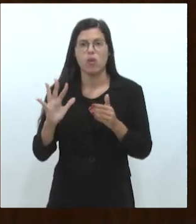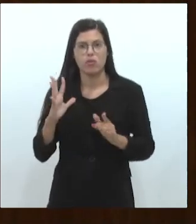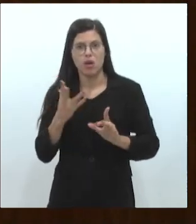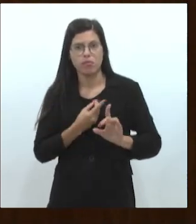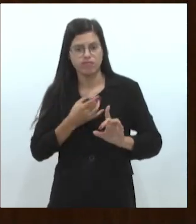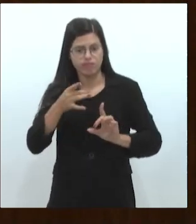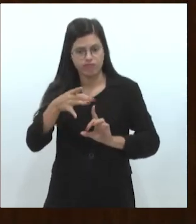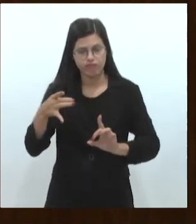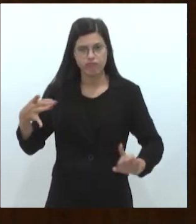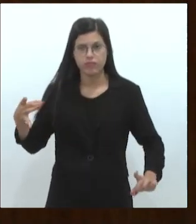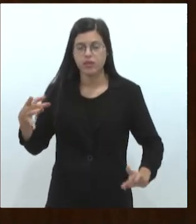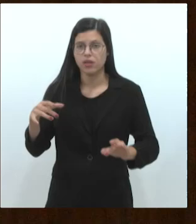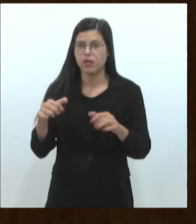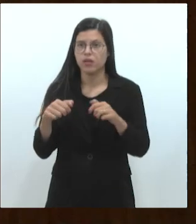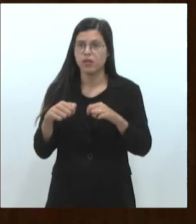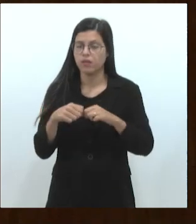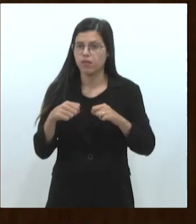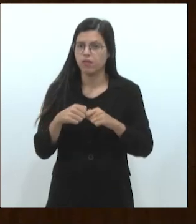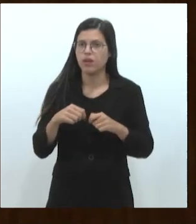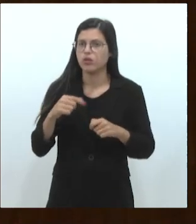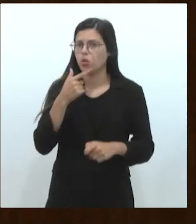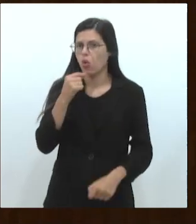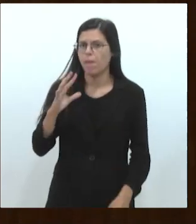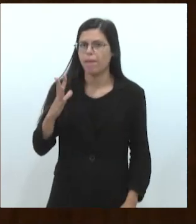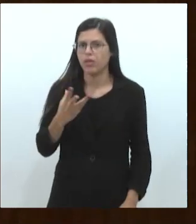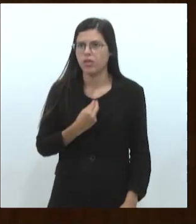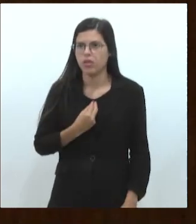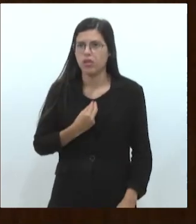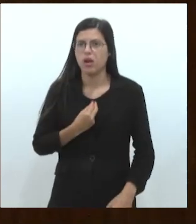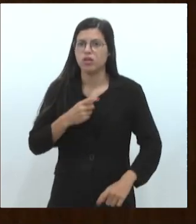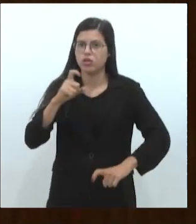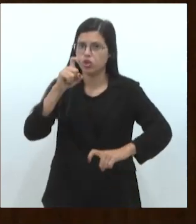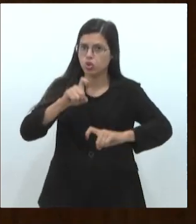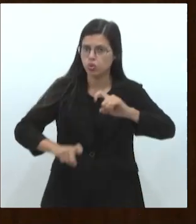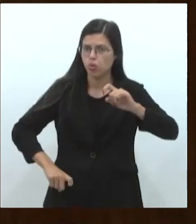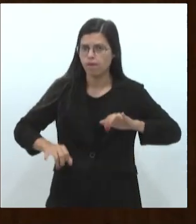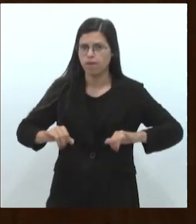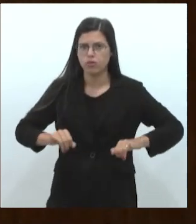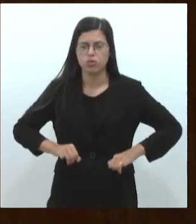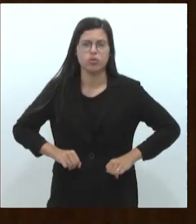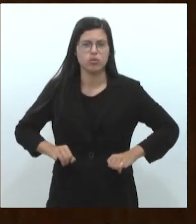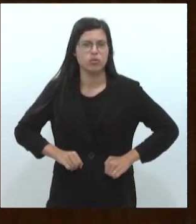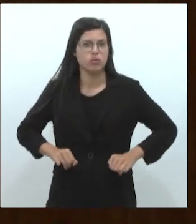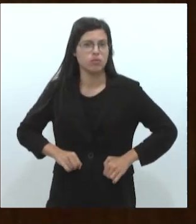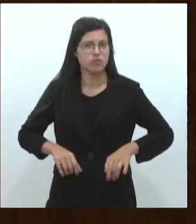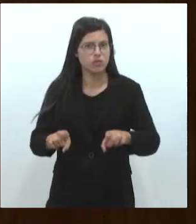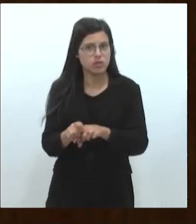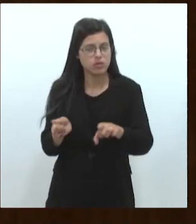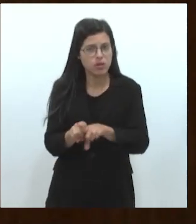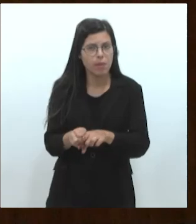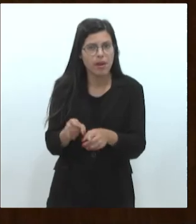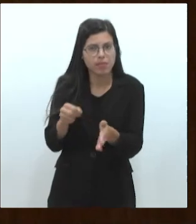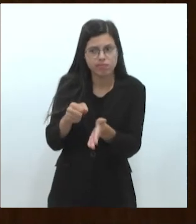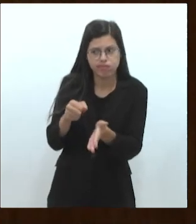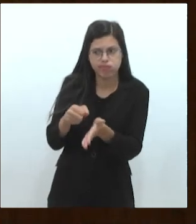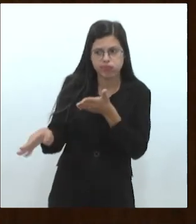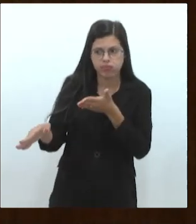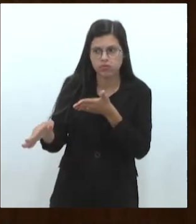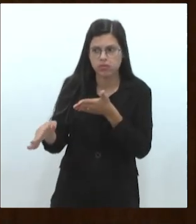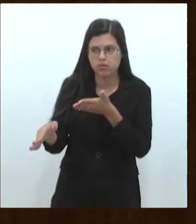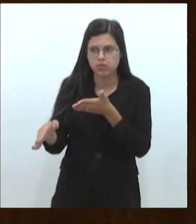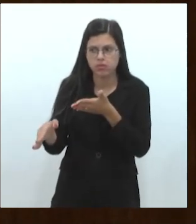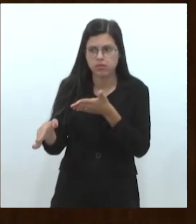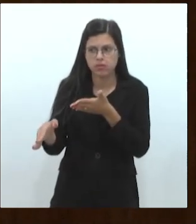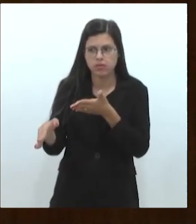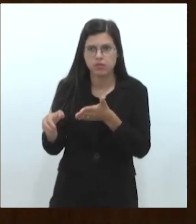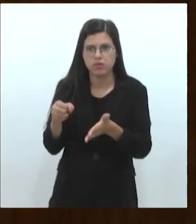com que homens trans sigam sendo vítimas de estupro corretivo, sejam expulsos de casa e encontrem toda a